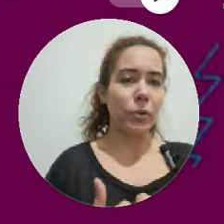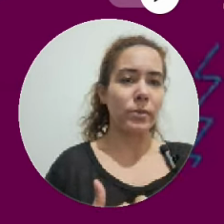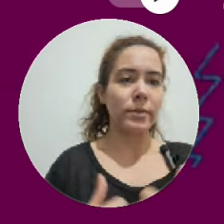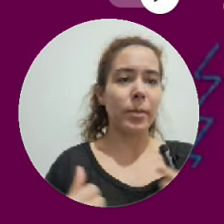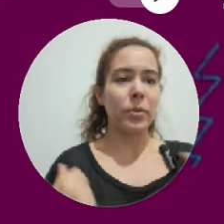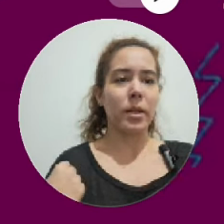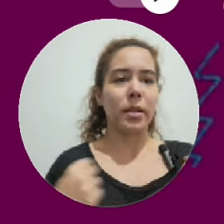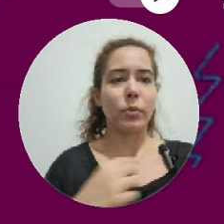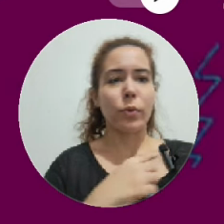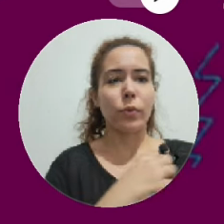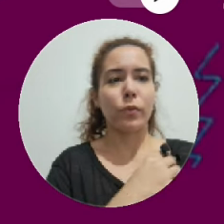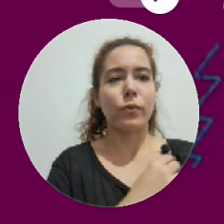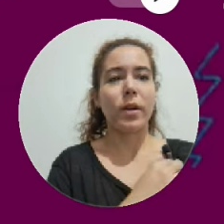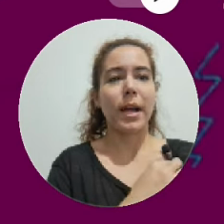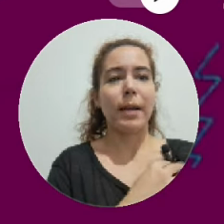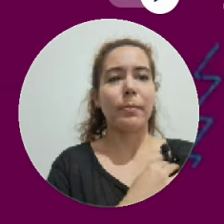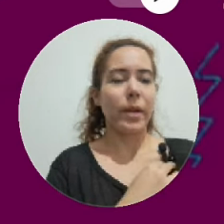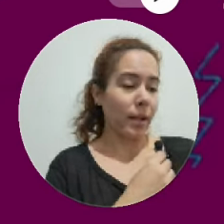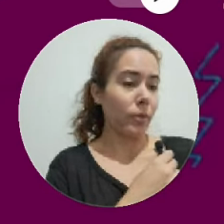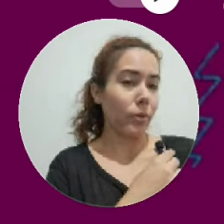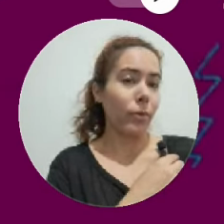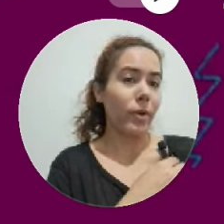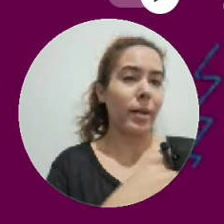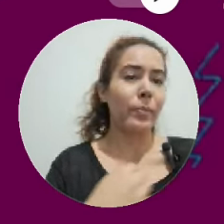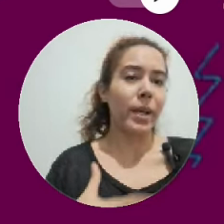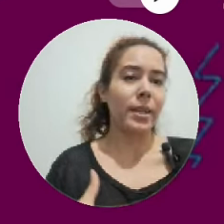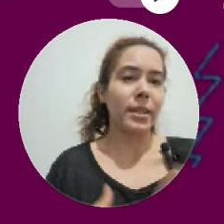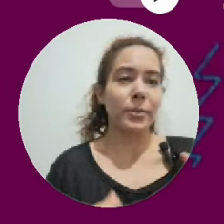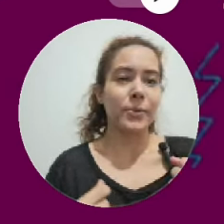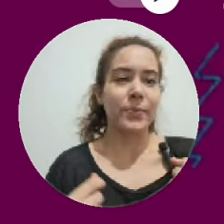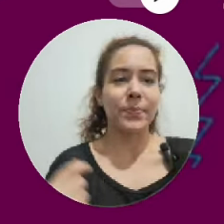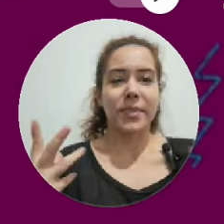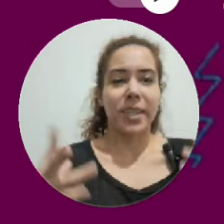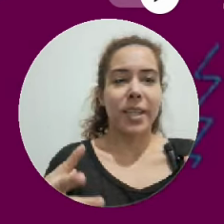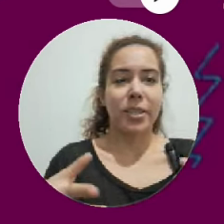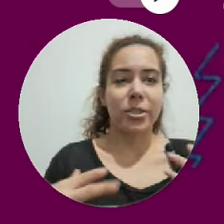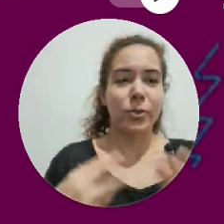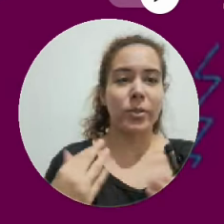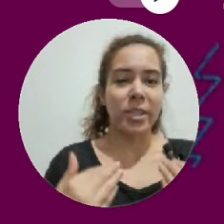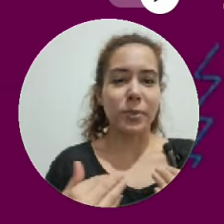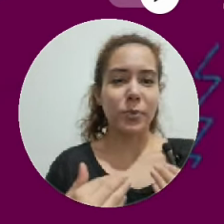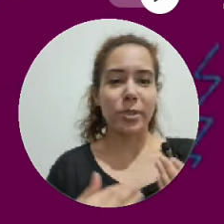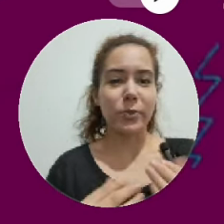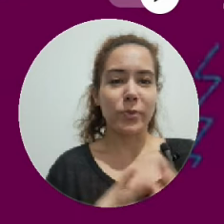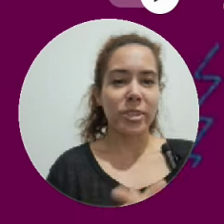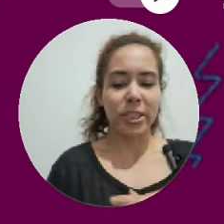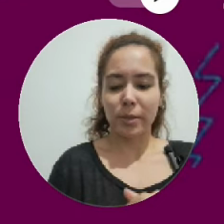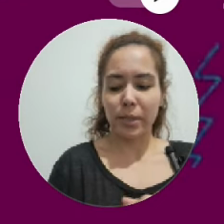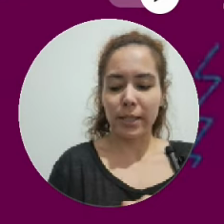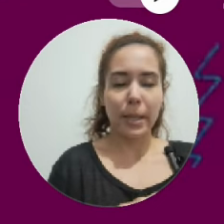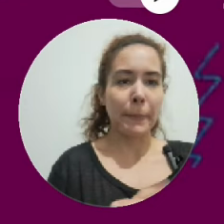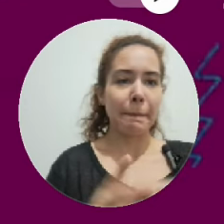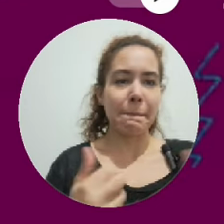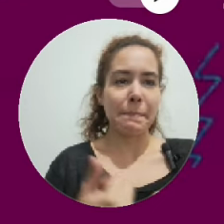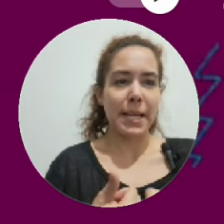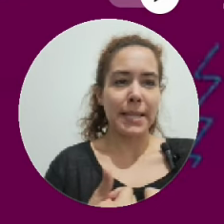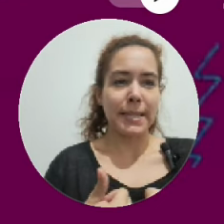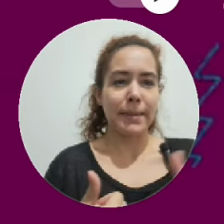áudio tá bom, né? Porque eu tô com a lapela, então estou testando hoje com vocês também,